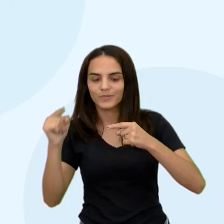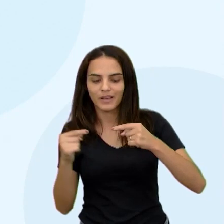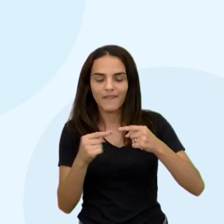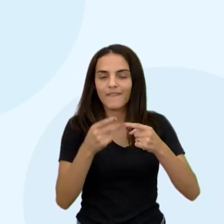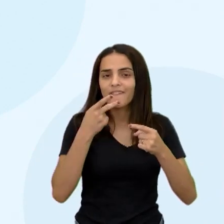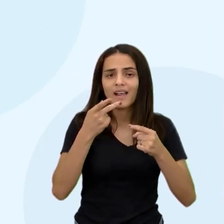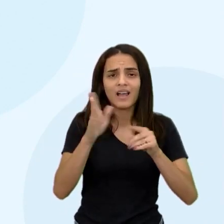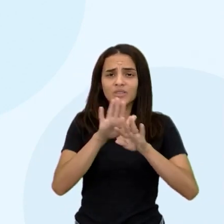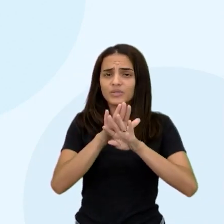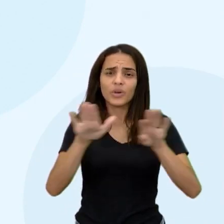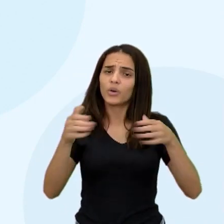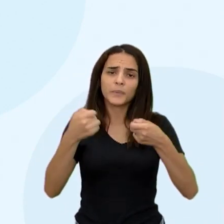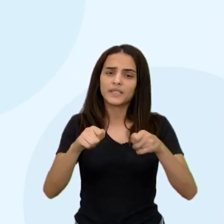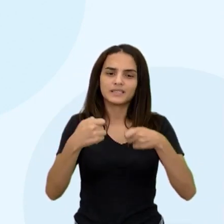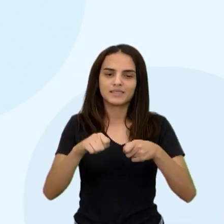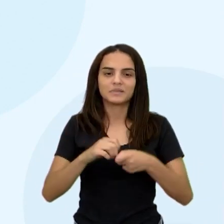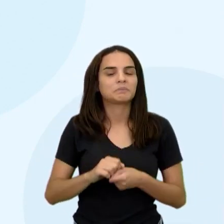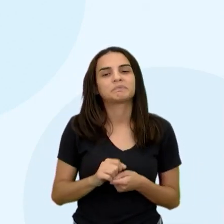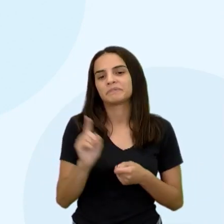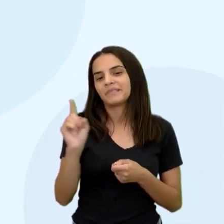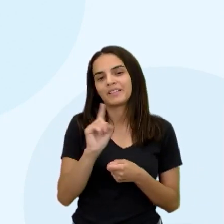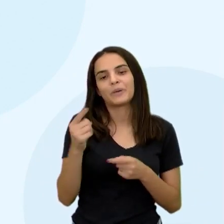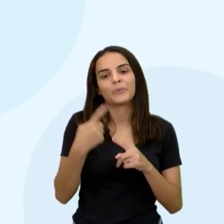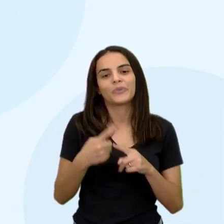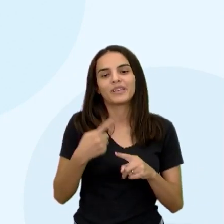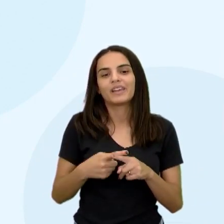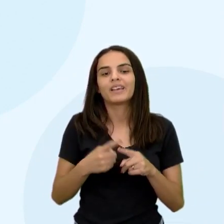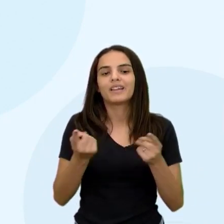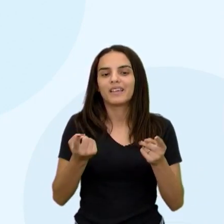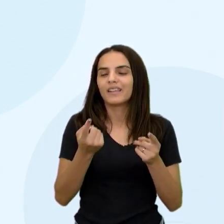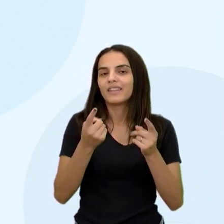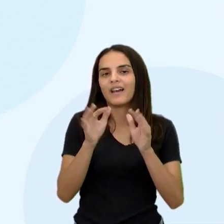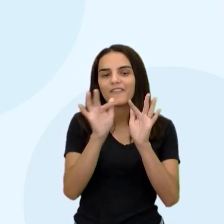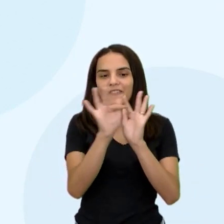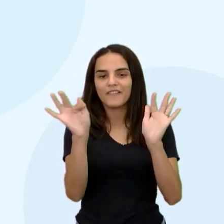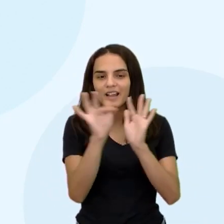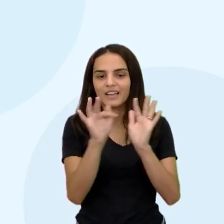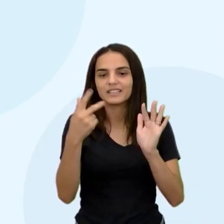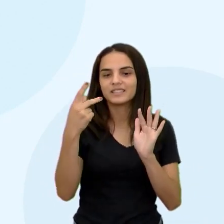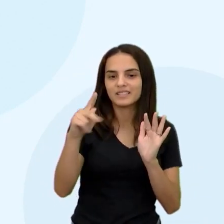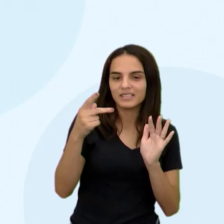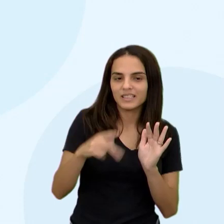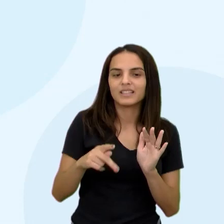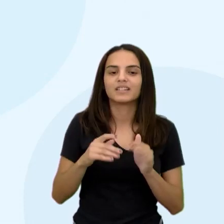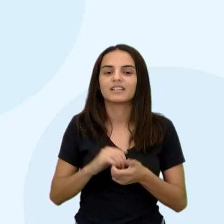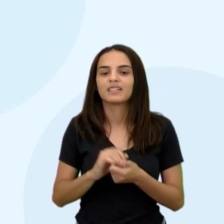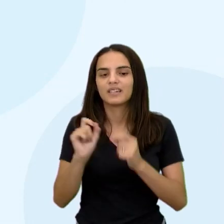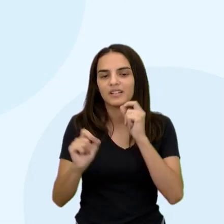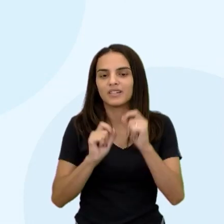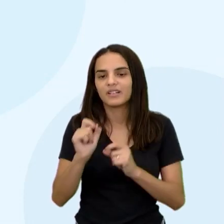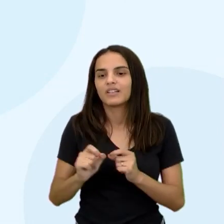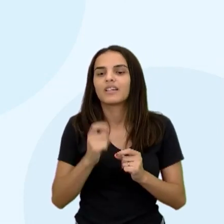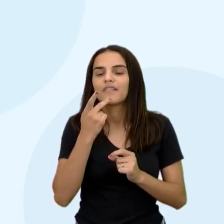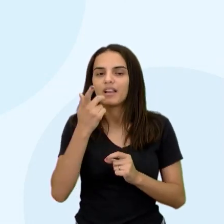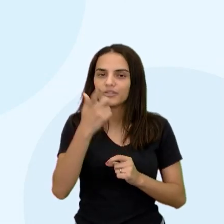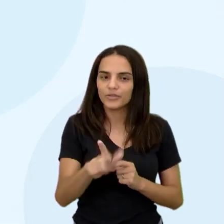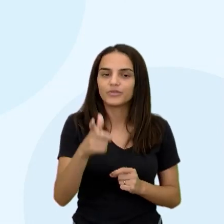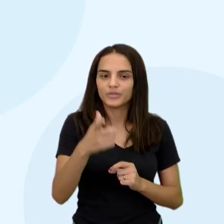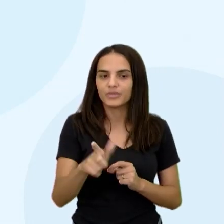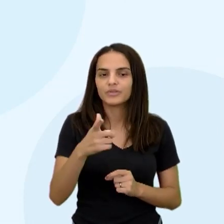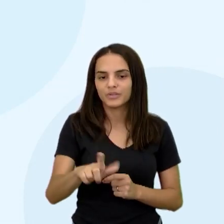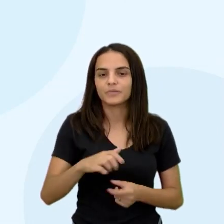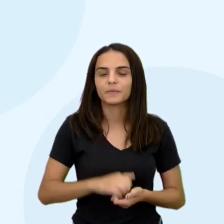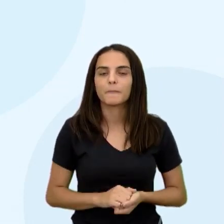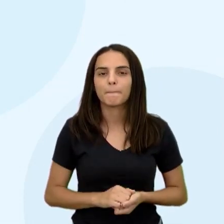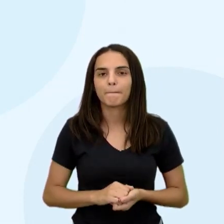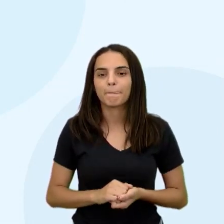somente o necessário. Com certeza não, porque na própria frase dele ele já está sendo extensivo demais quando ele faz essa repetição aí dos pontos fortes, que é o que ele